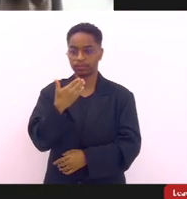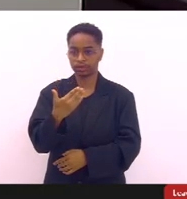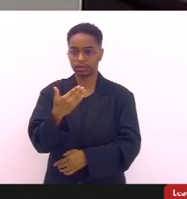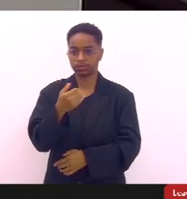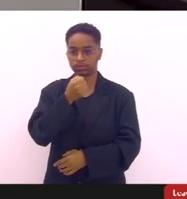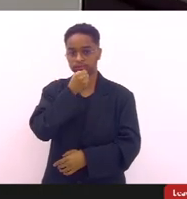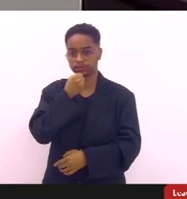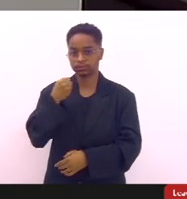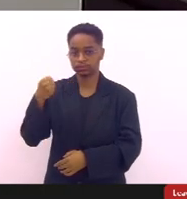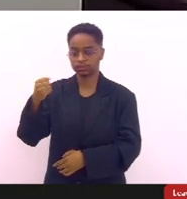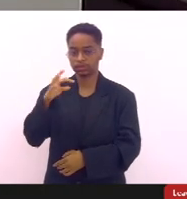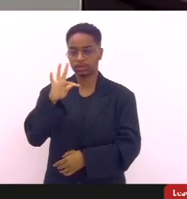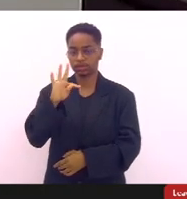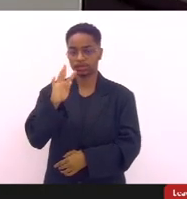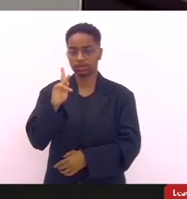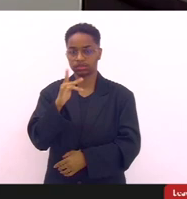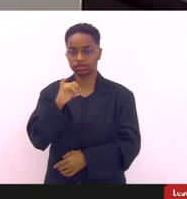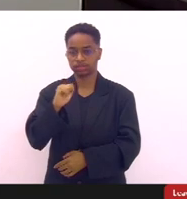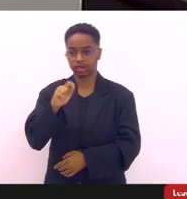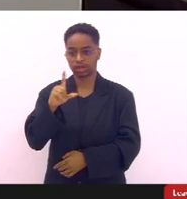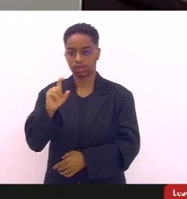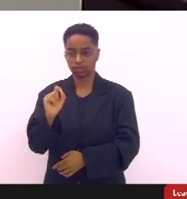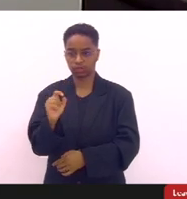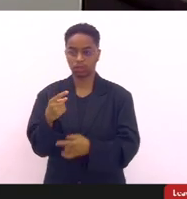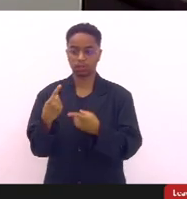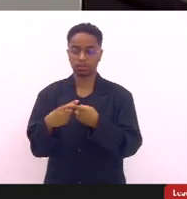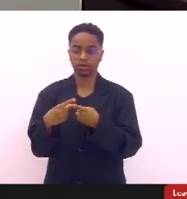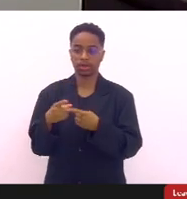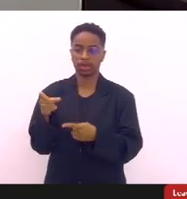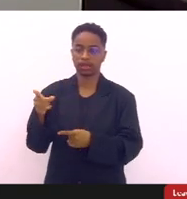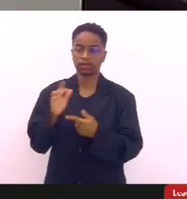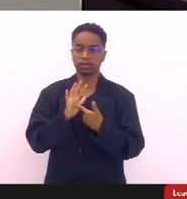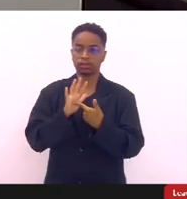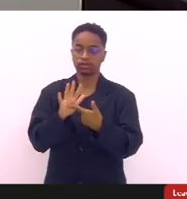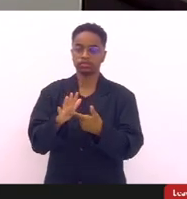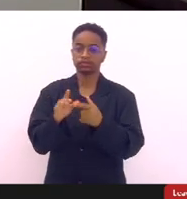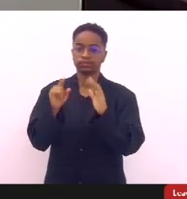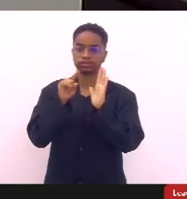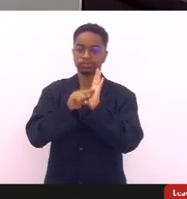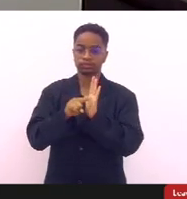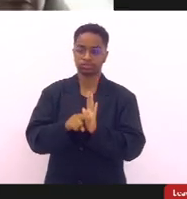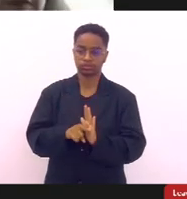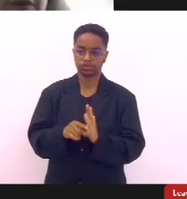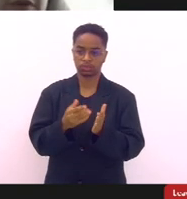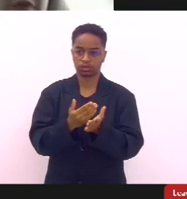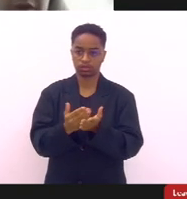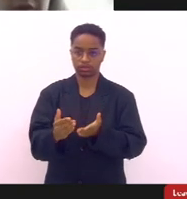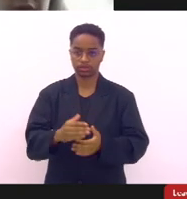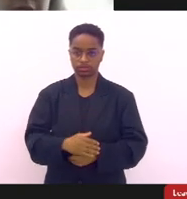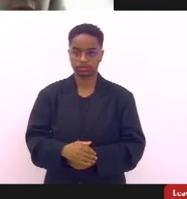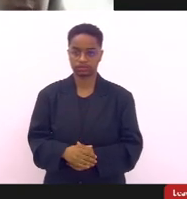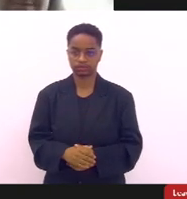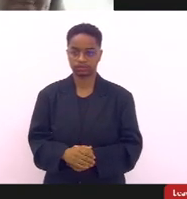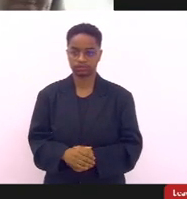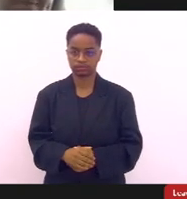palavra primeiro ao doutor Tiago, que é quem trouxe aqui as ponderações iniciais.